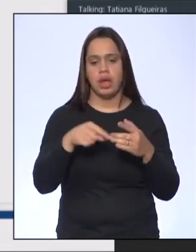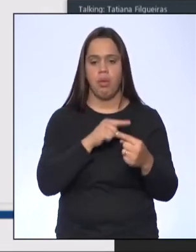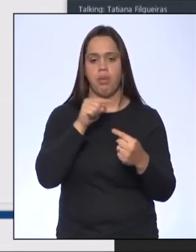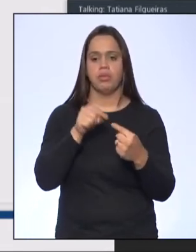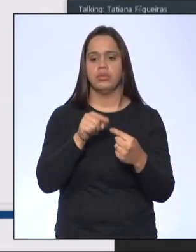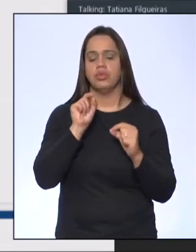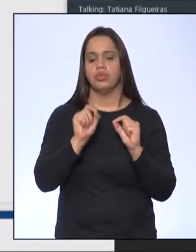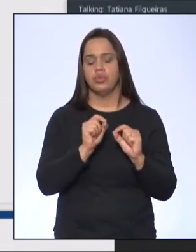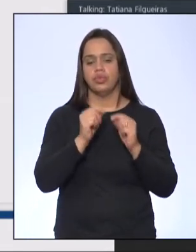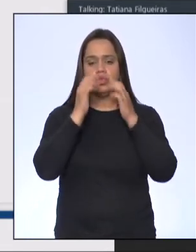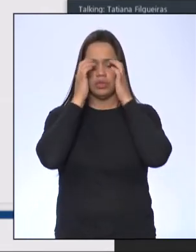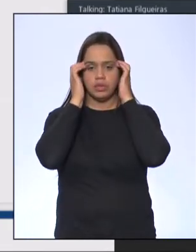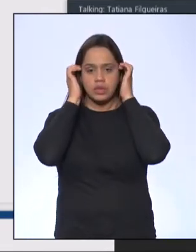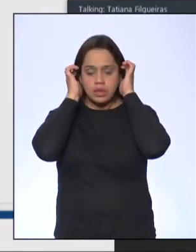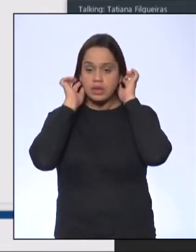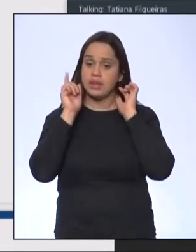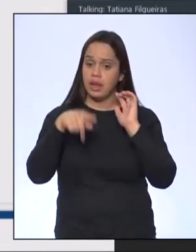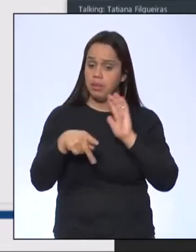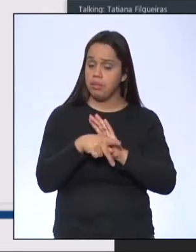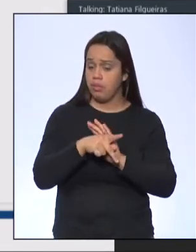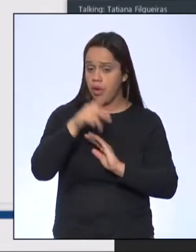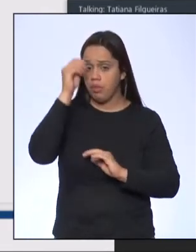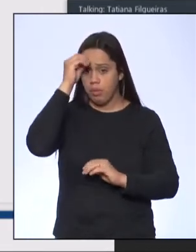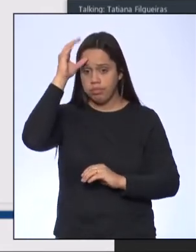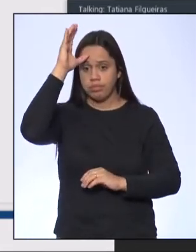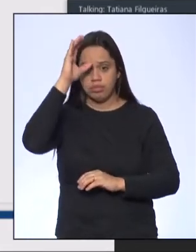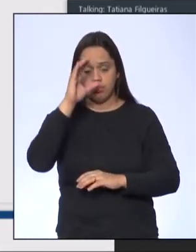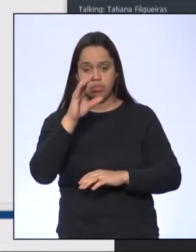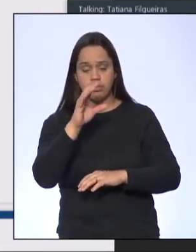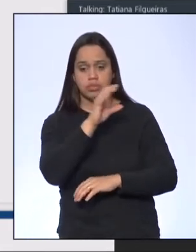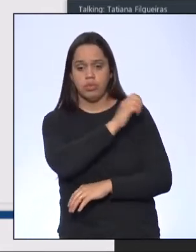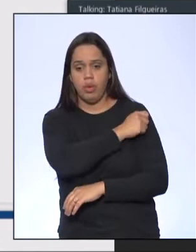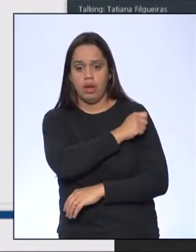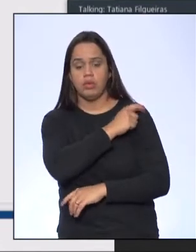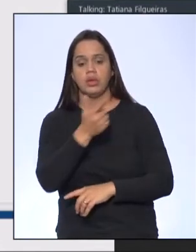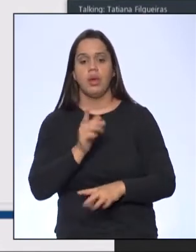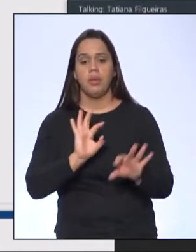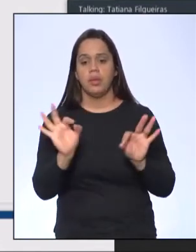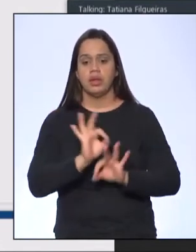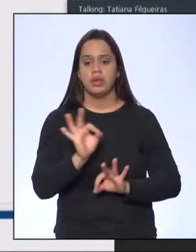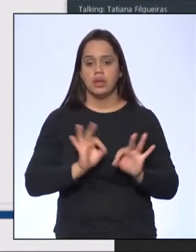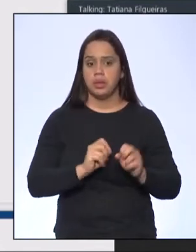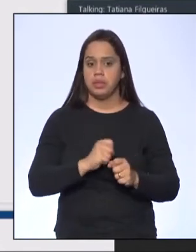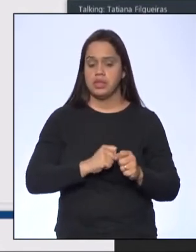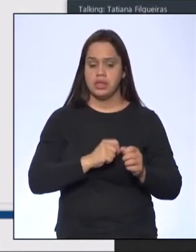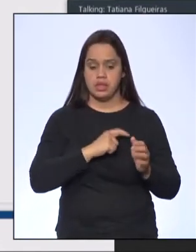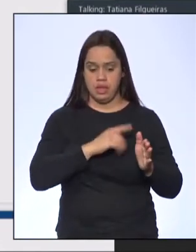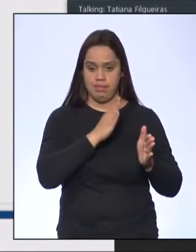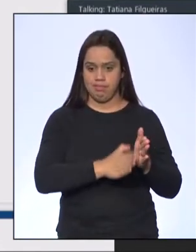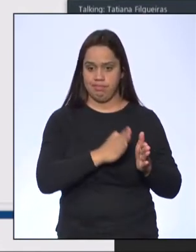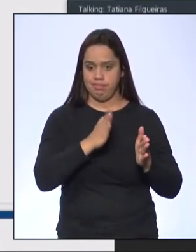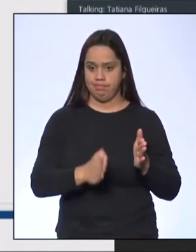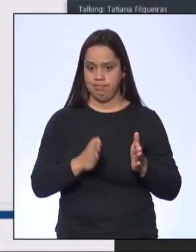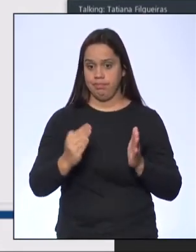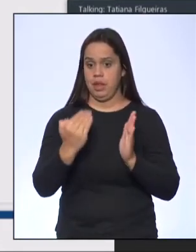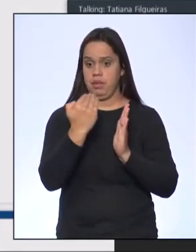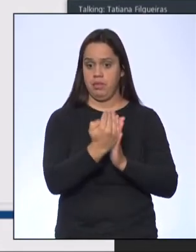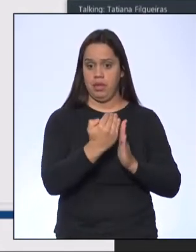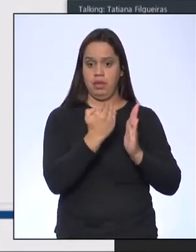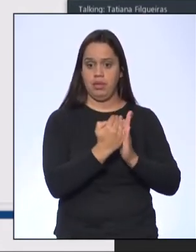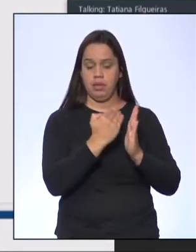nosso objetivo, que é o aprendizado do aluno. Então, o planejamento precisa ser sequencial, né? Determinando